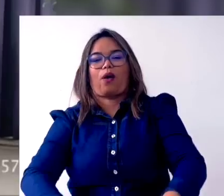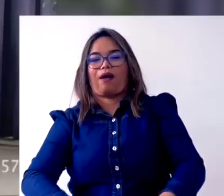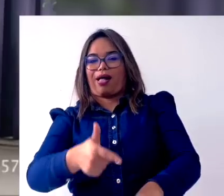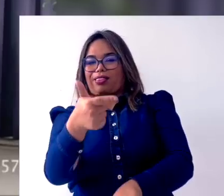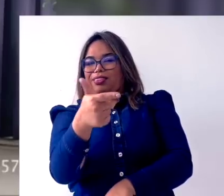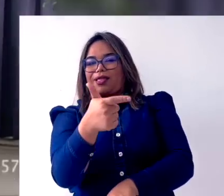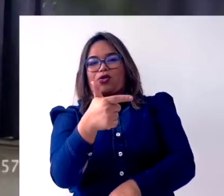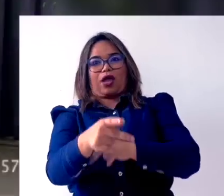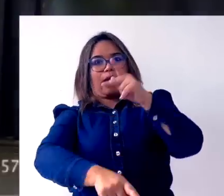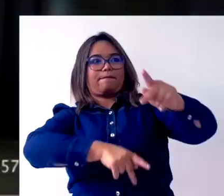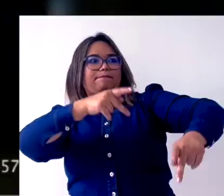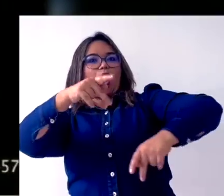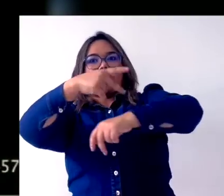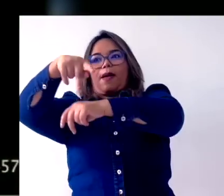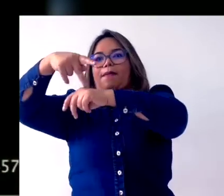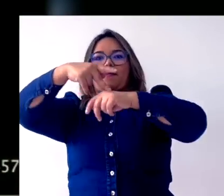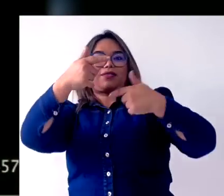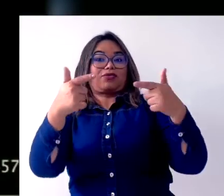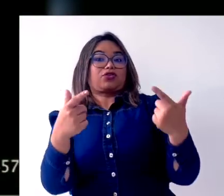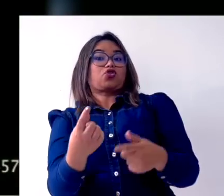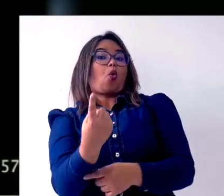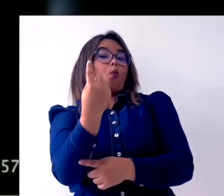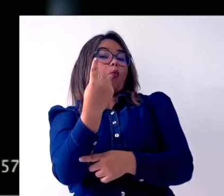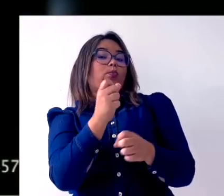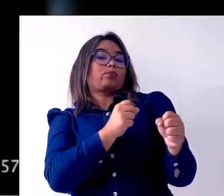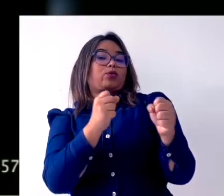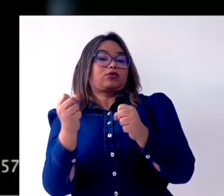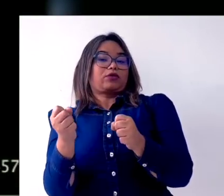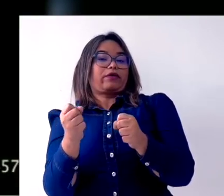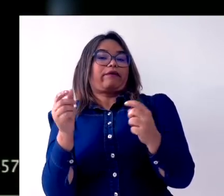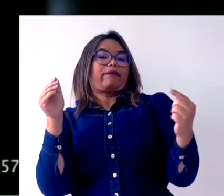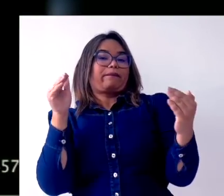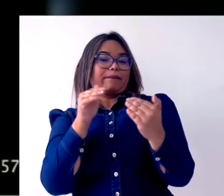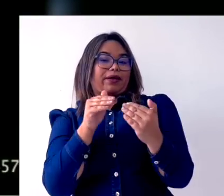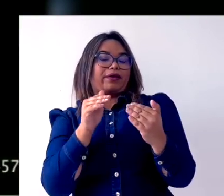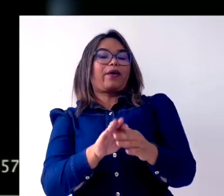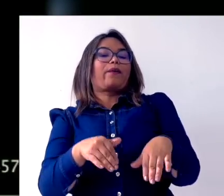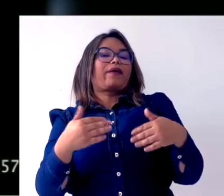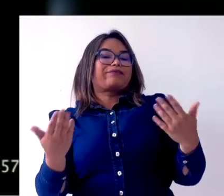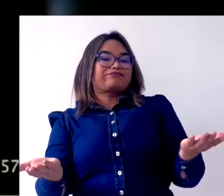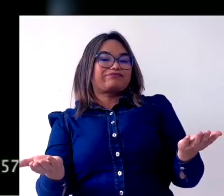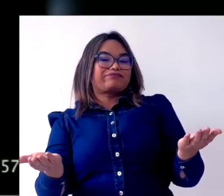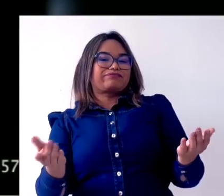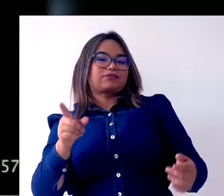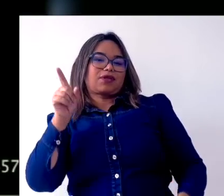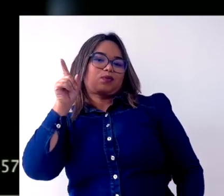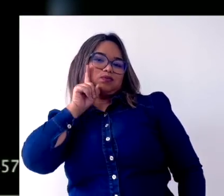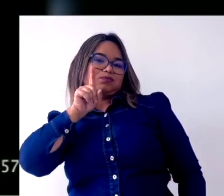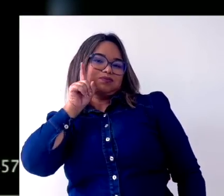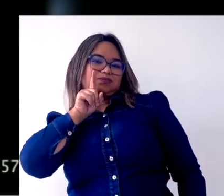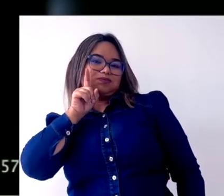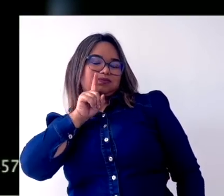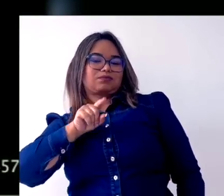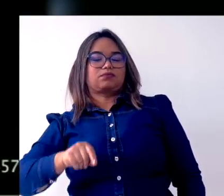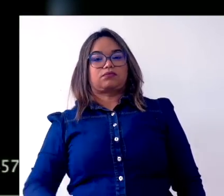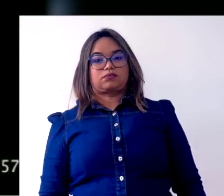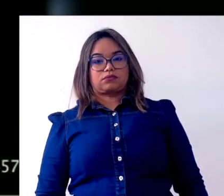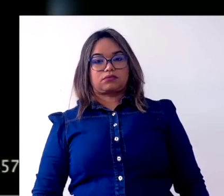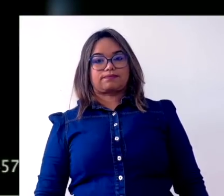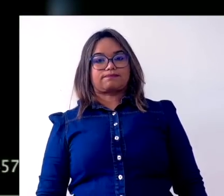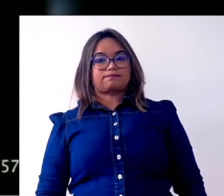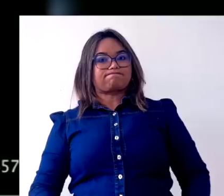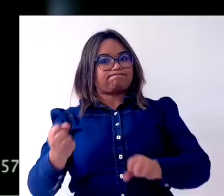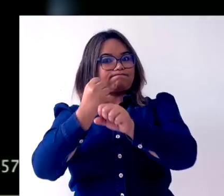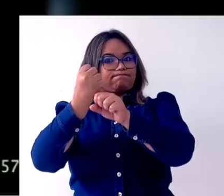grandes multidões de nações? Só há um poder que se qualifica, e esse poder é o poder dos Estados Unidos. Há muitos